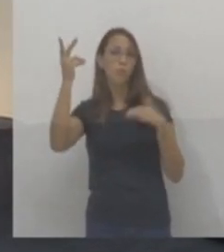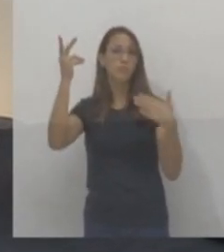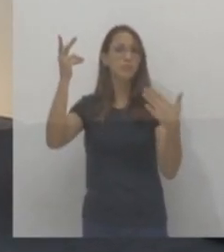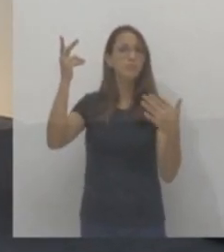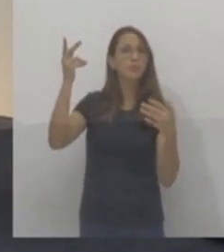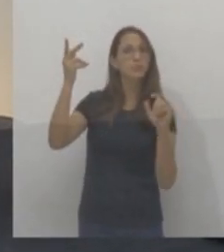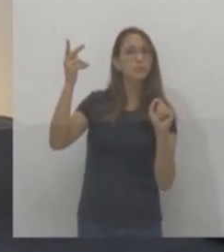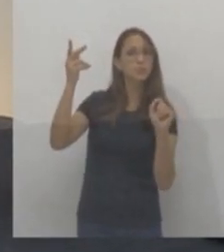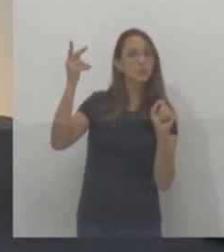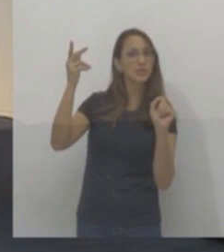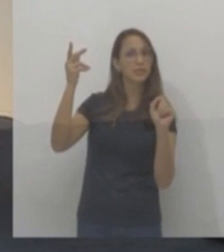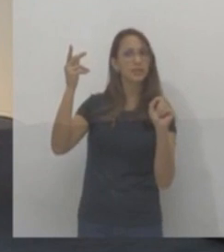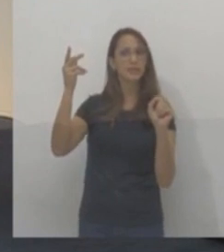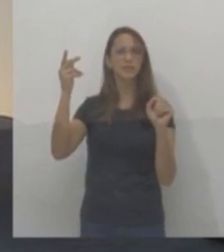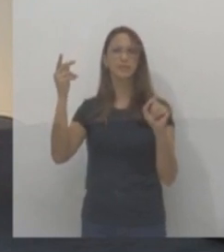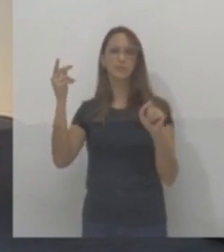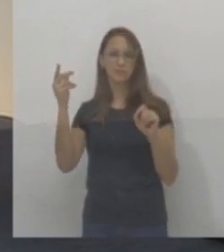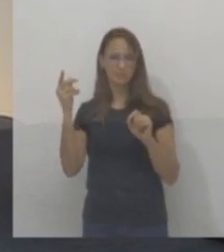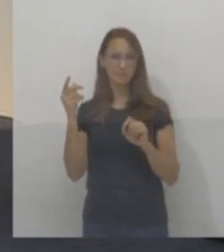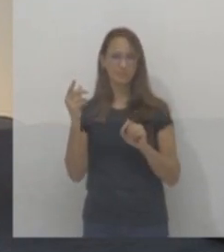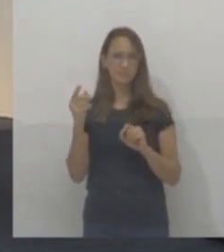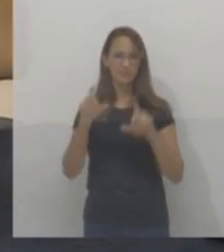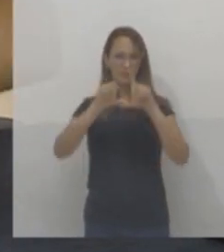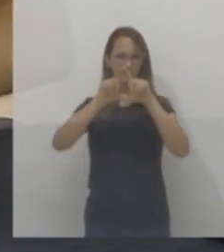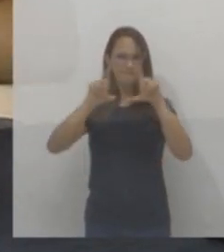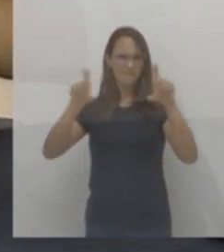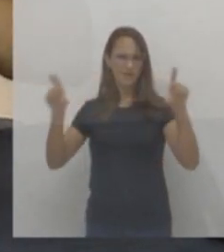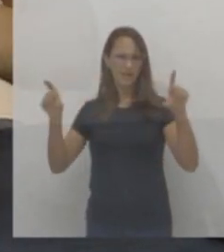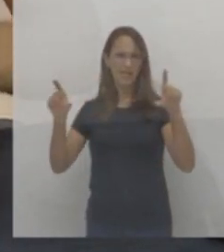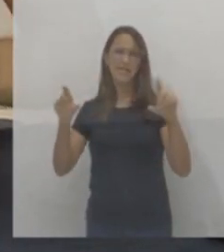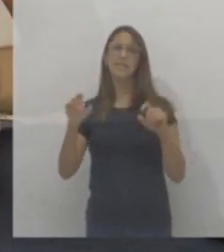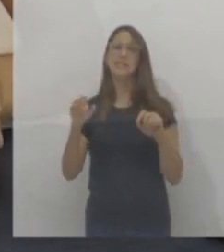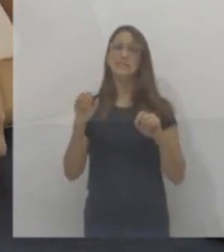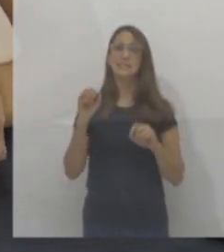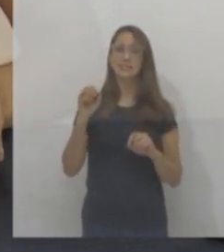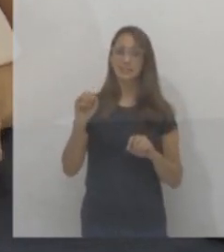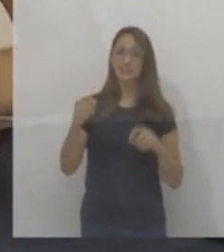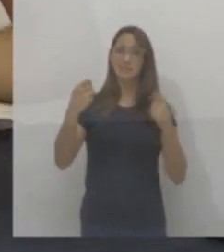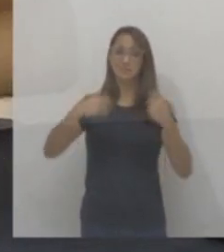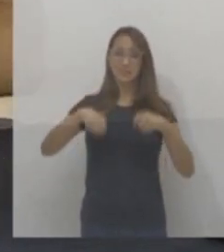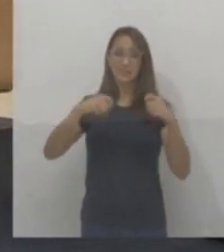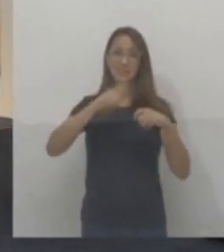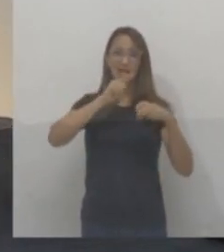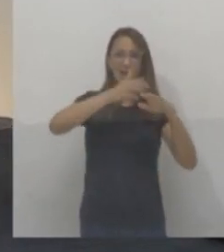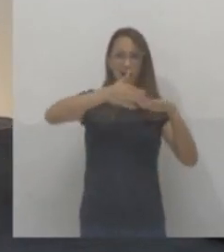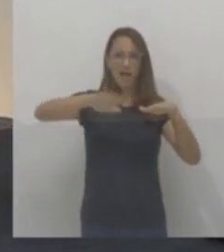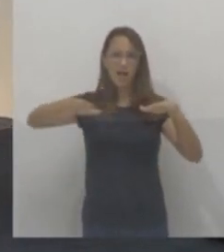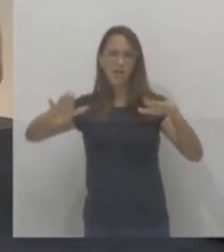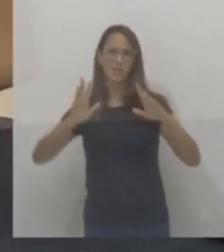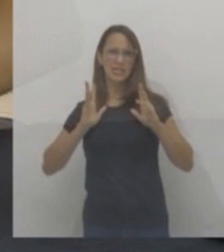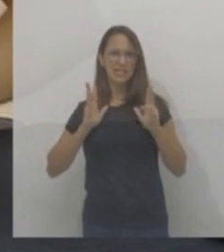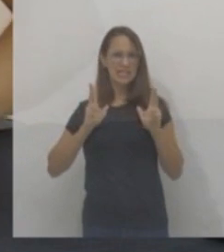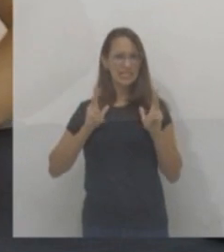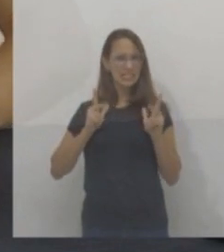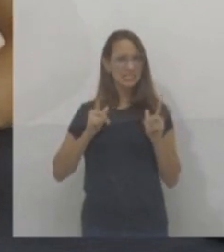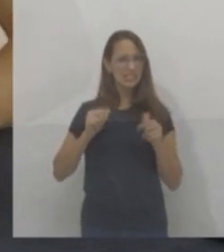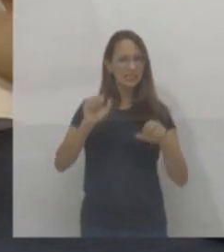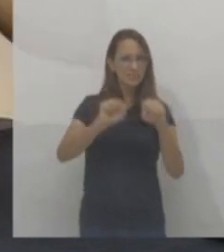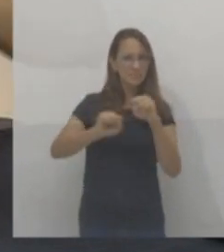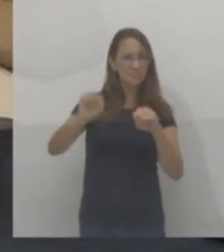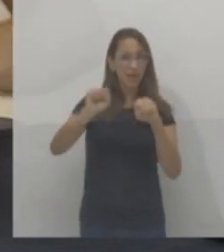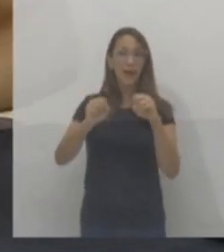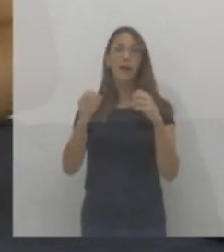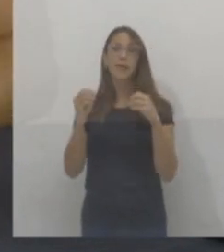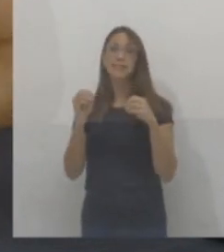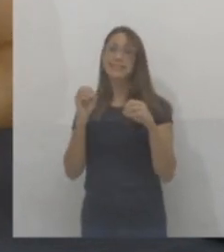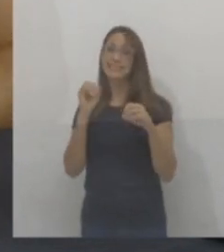the fish will live. Quer dizer, nós precisamos limpar os oceanos para que os peixes venham a viver e